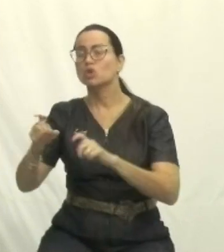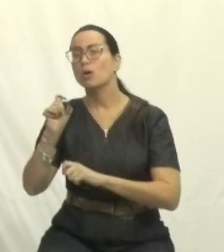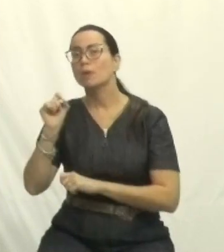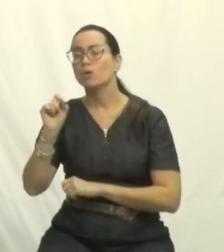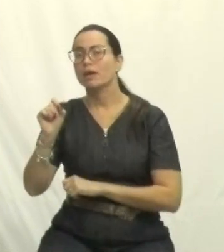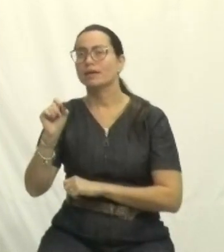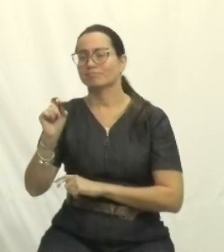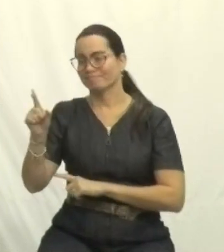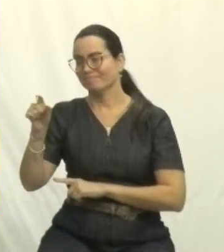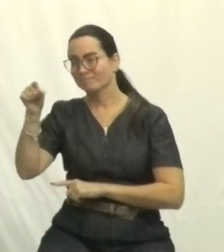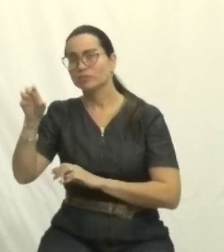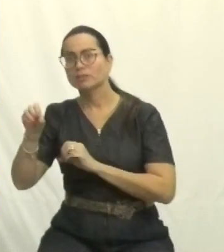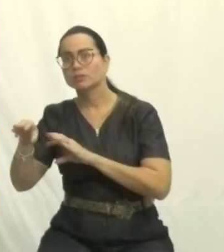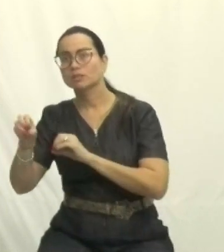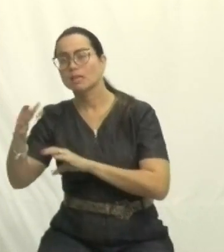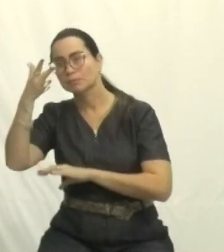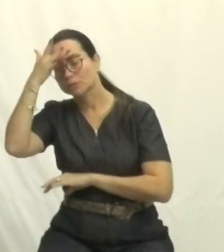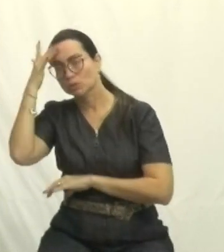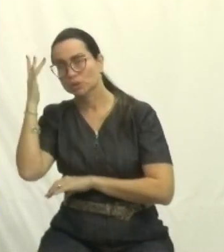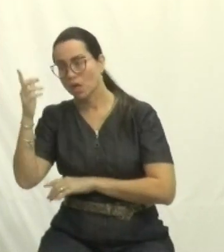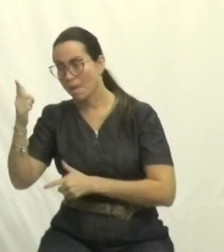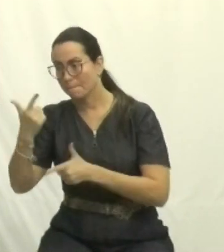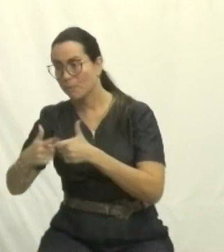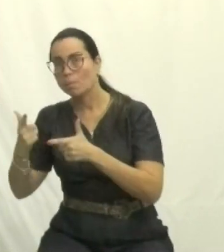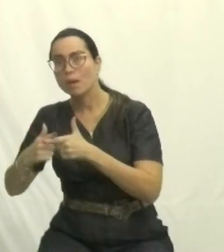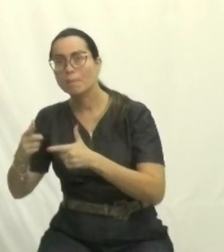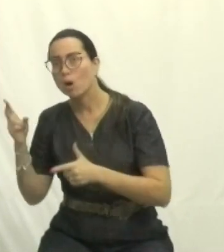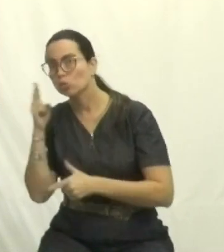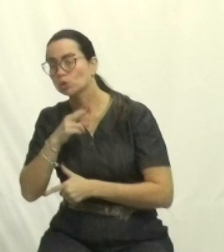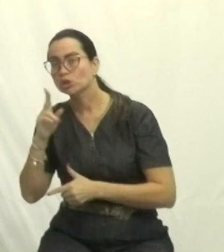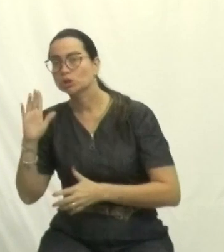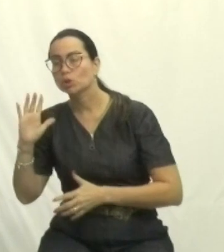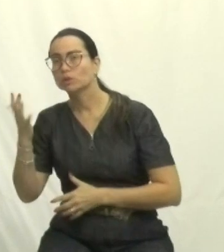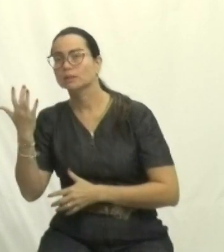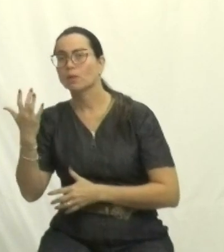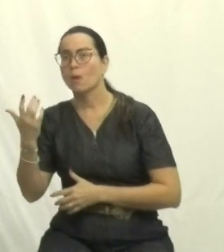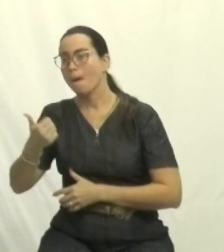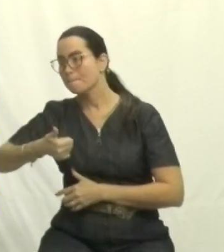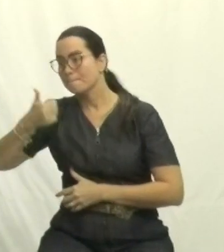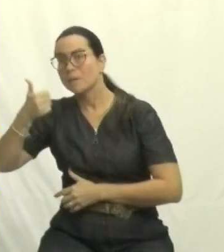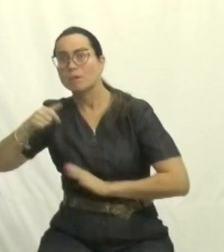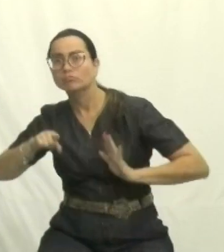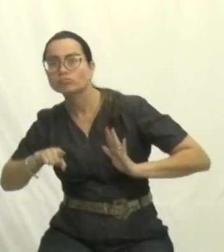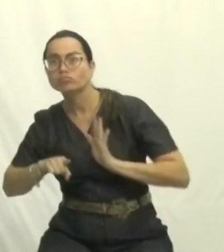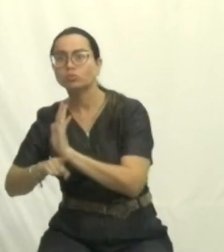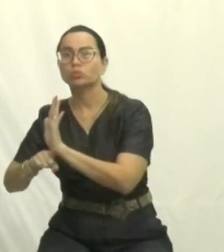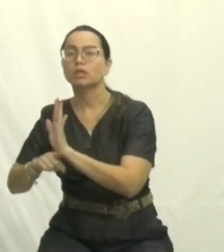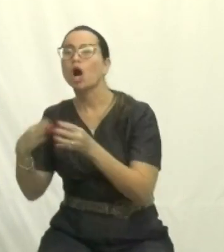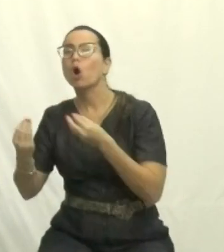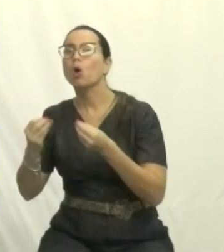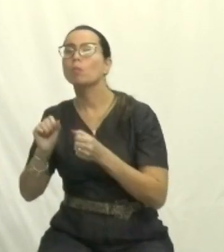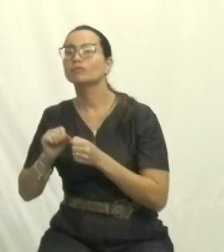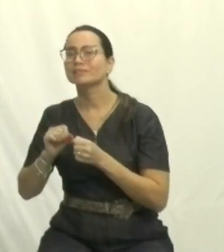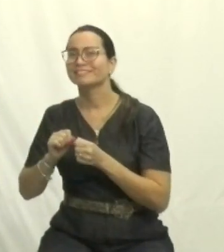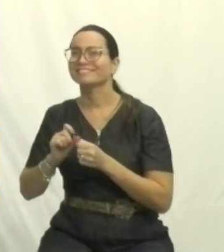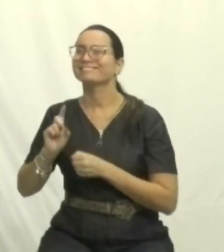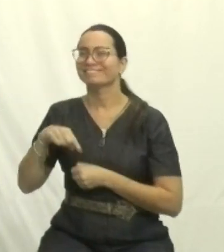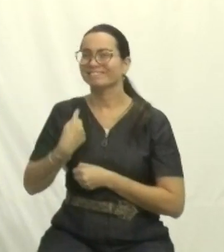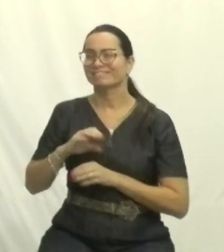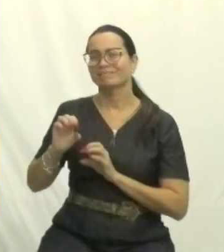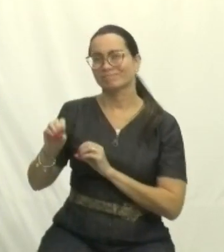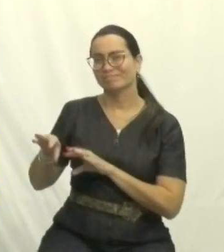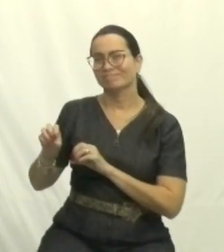combate a incêndio, principalmente, né? Porque se eu tenho um exemplo, né, uma ocorrência lá no Verdinho, eu vou ter alguém daquela comunidade